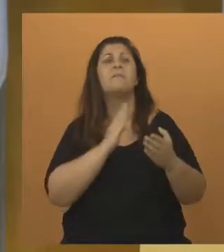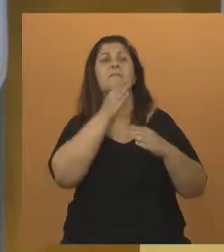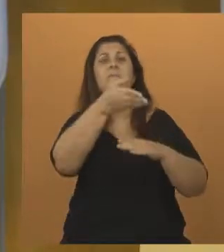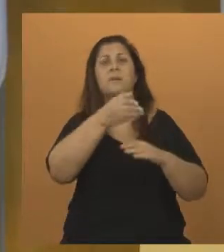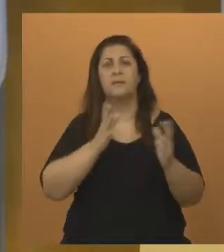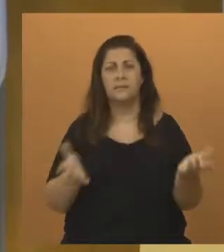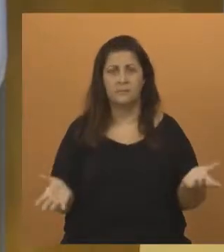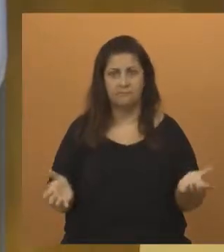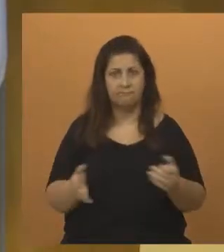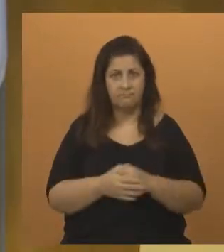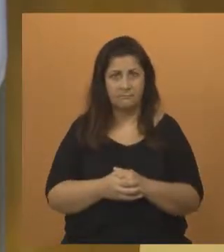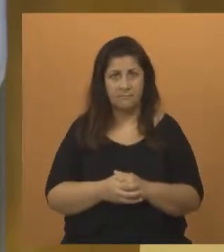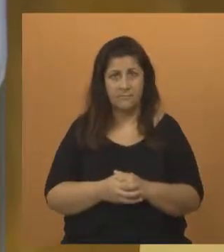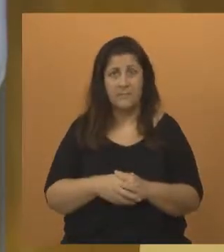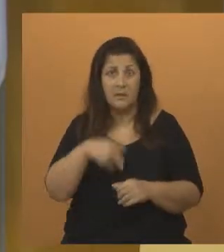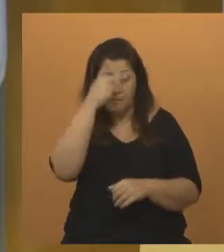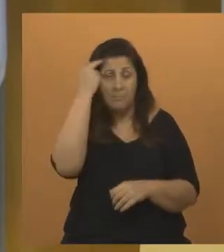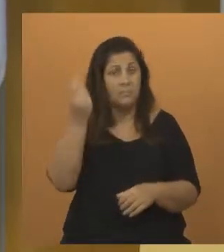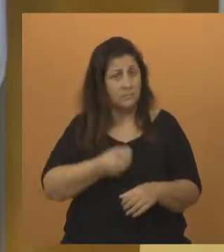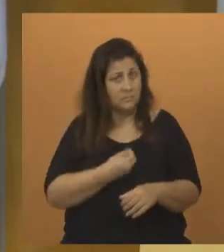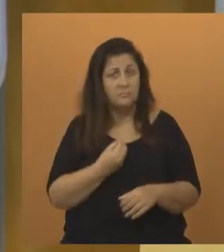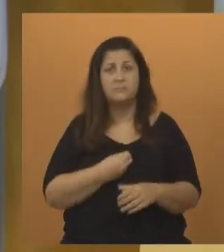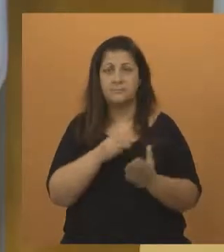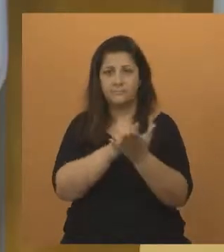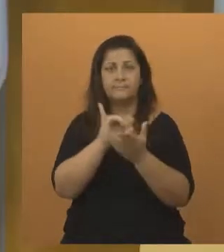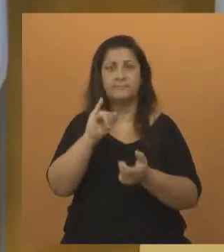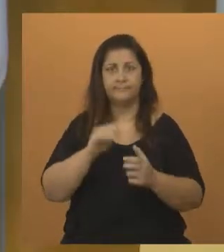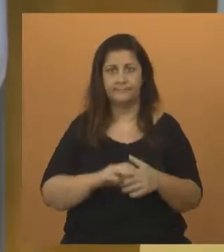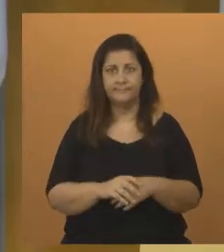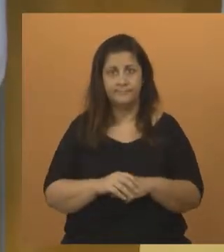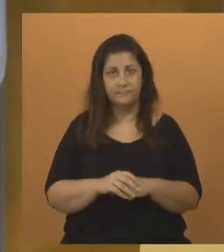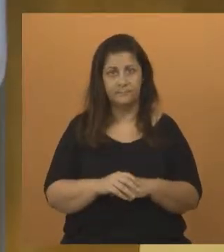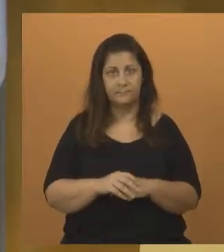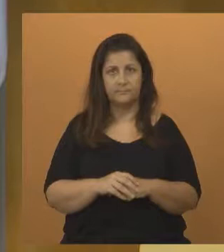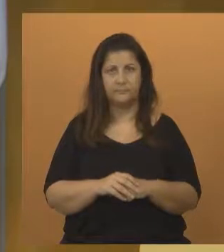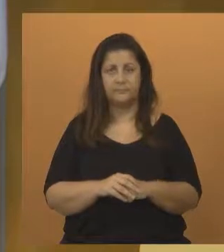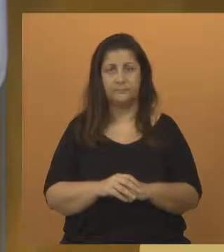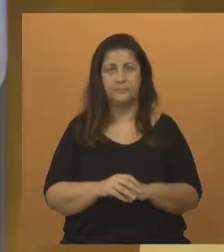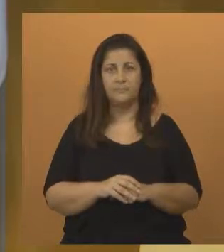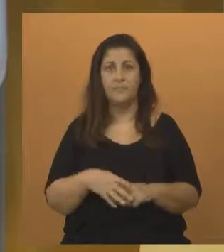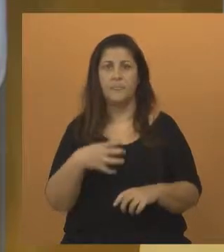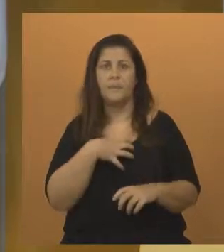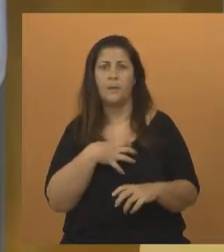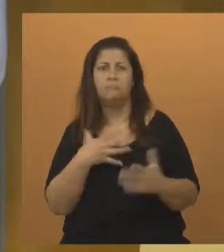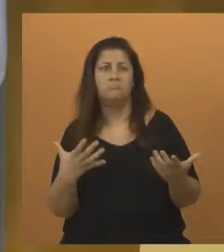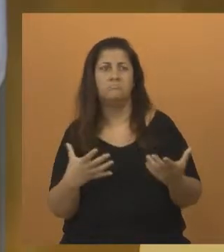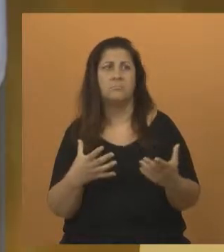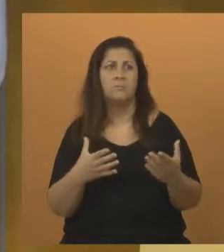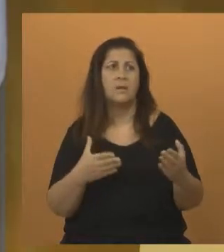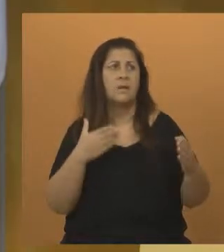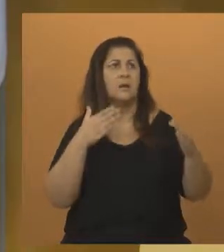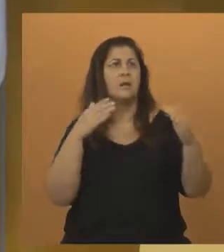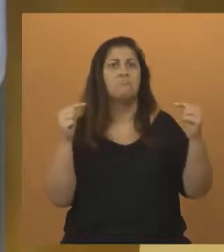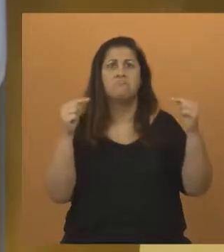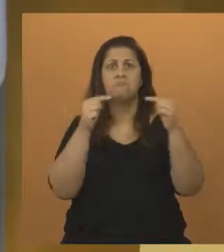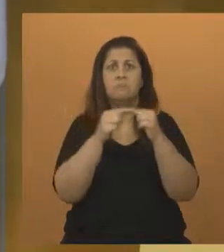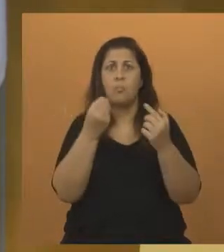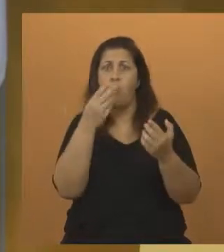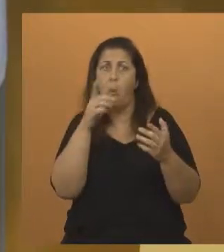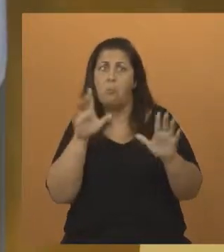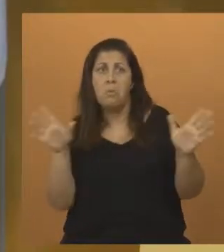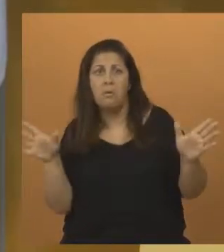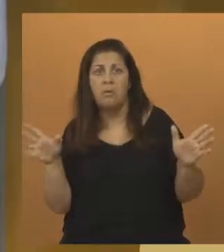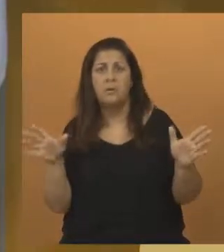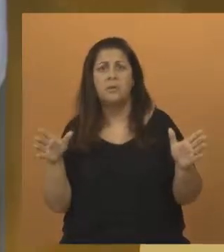clubes? São os munícipes, são os moradores de Jacareí, que de uma forma direta ou indireta já contribuem com o